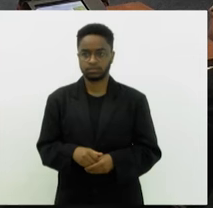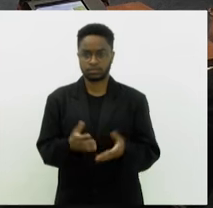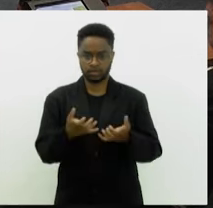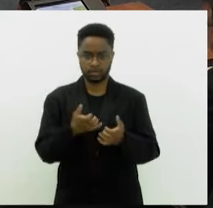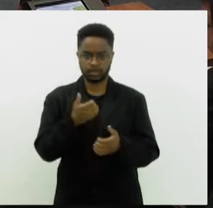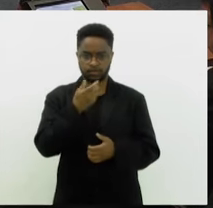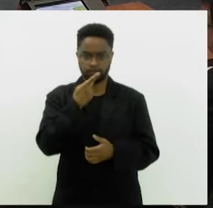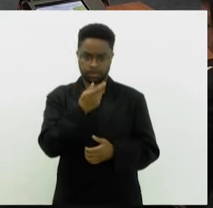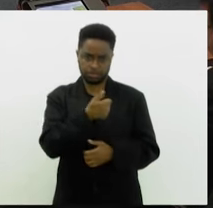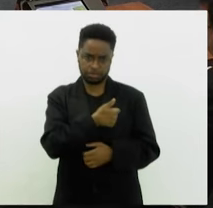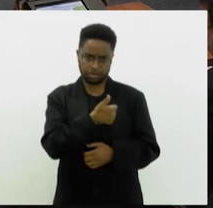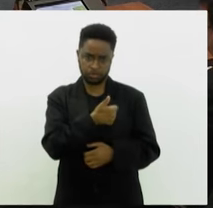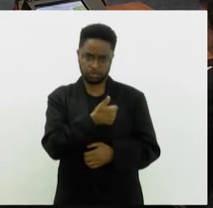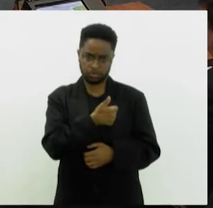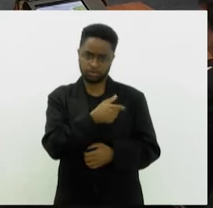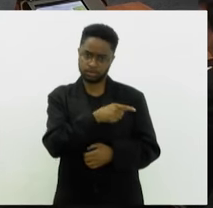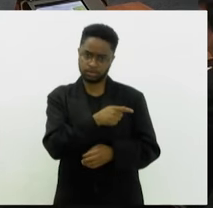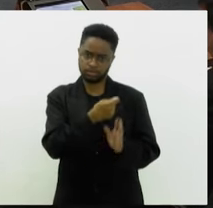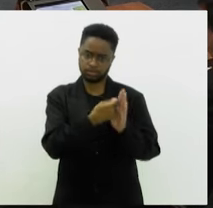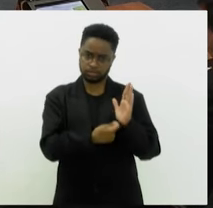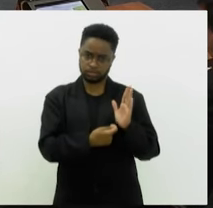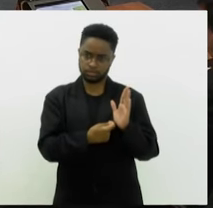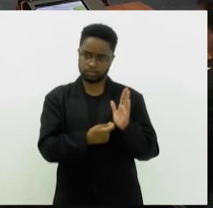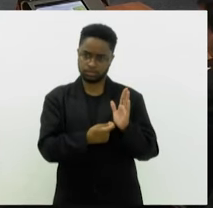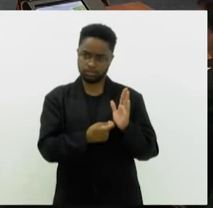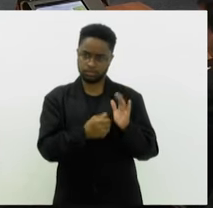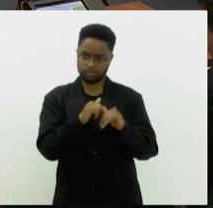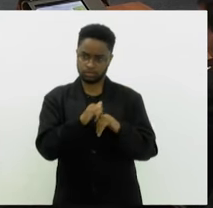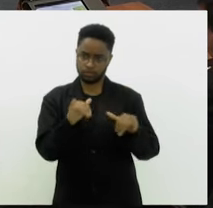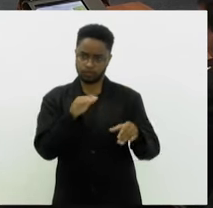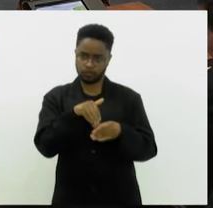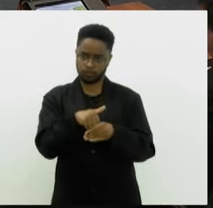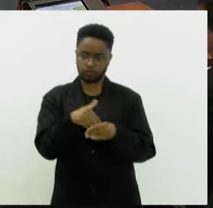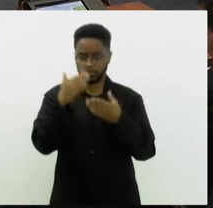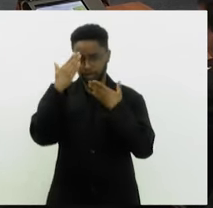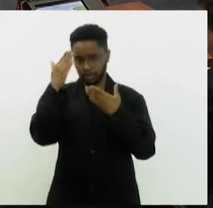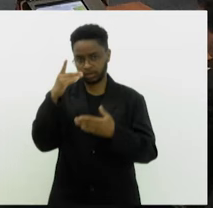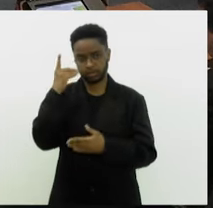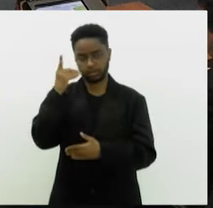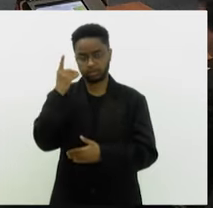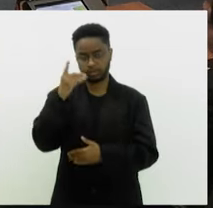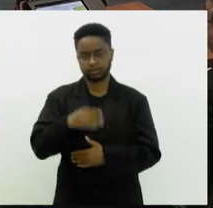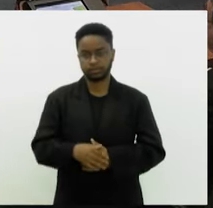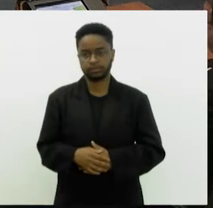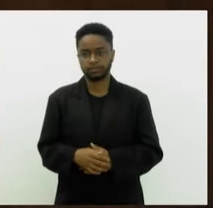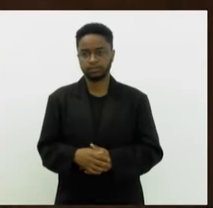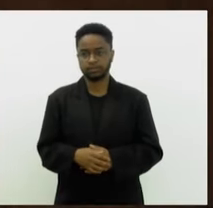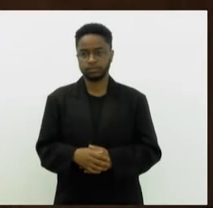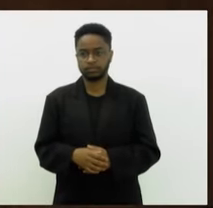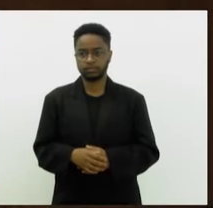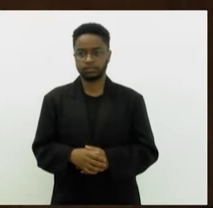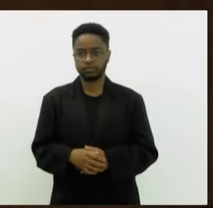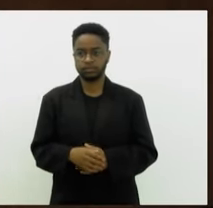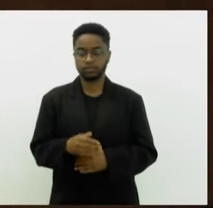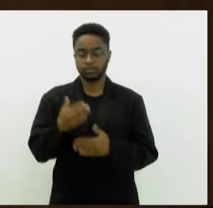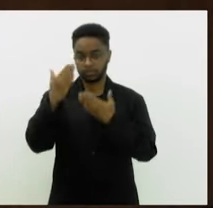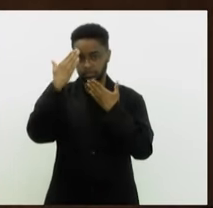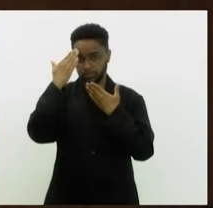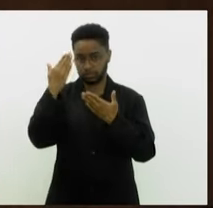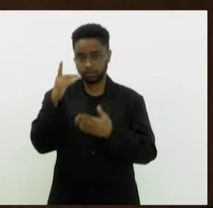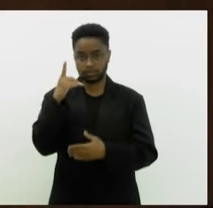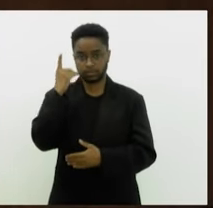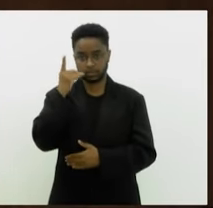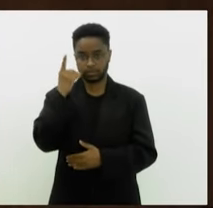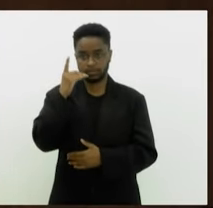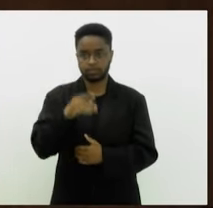Posso falar depois da autora também. Para declarar voto? Obrigada, deputado Mink. Obrigada, deputado.